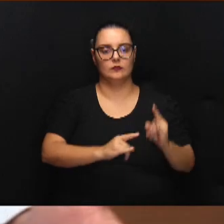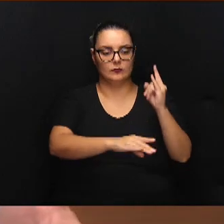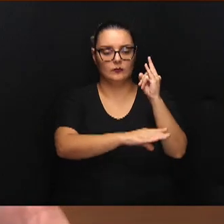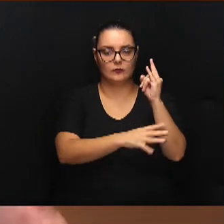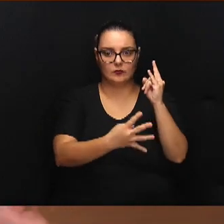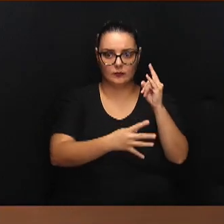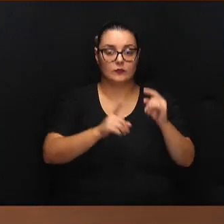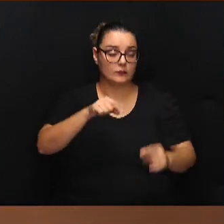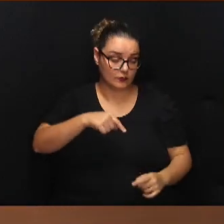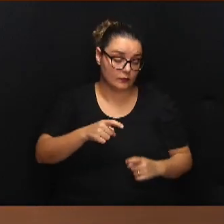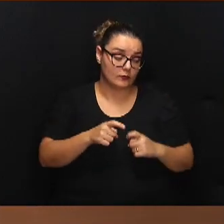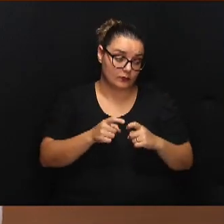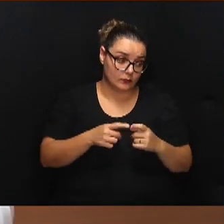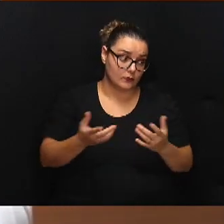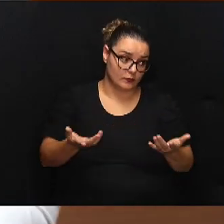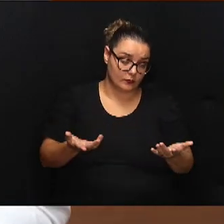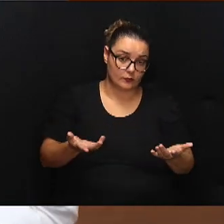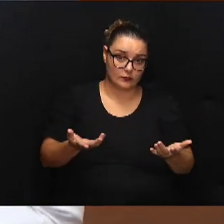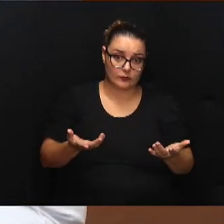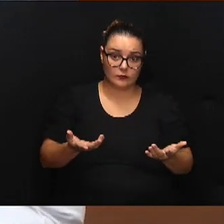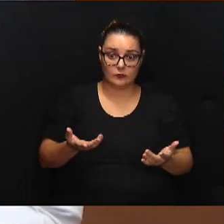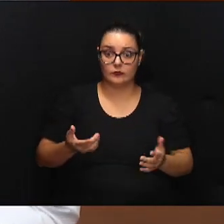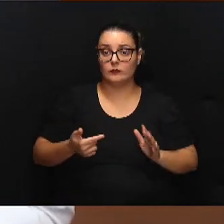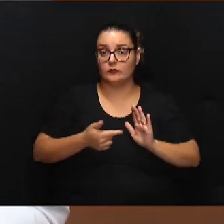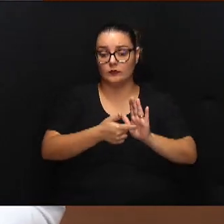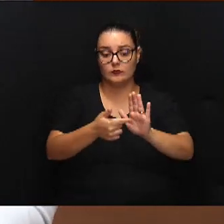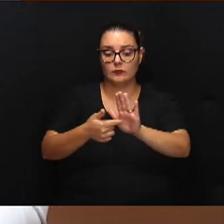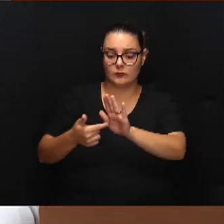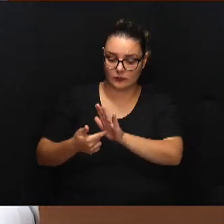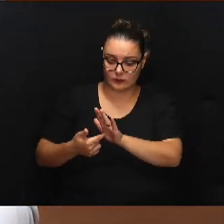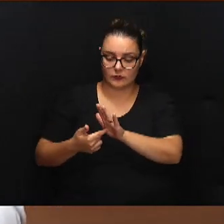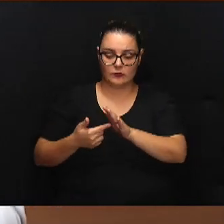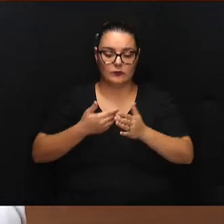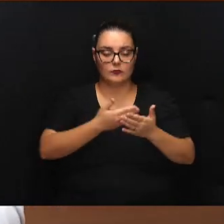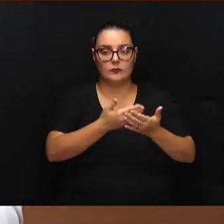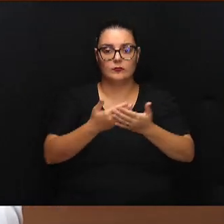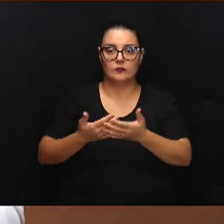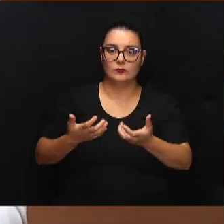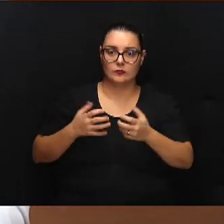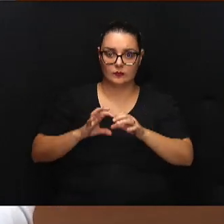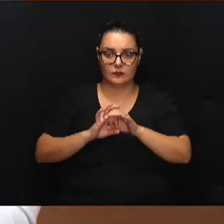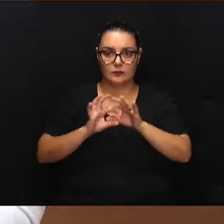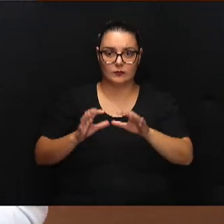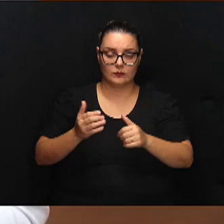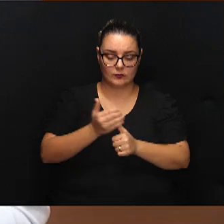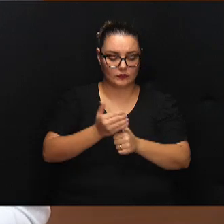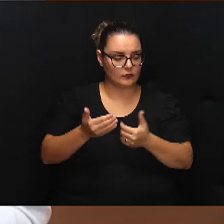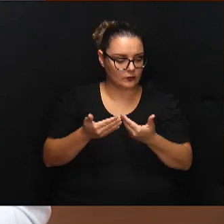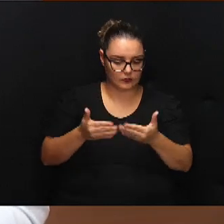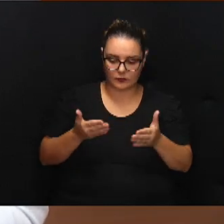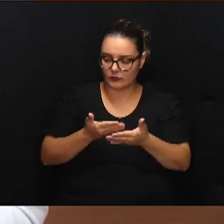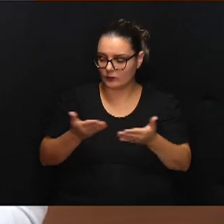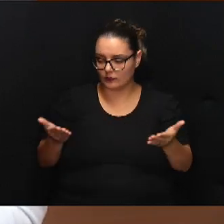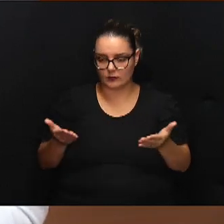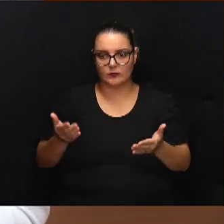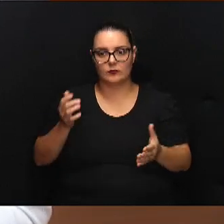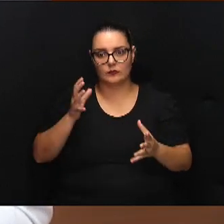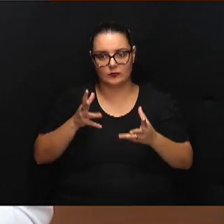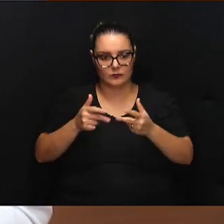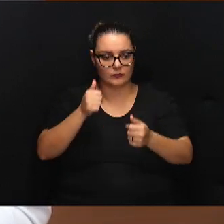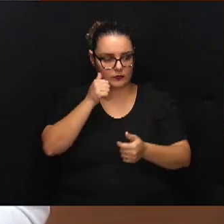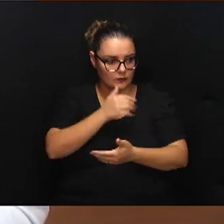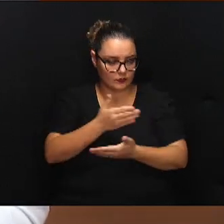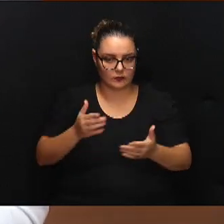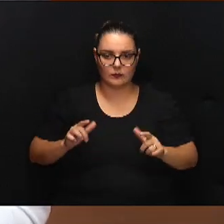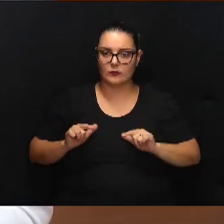Ele é médico, né? Então, a gente vai mostrar todo esse estudo. Eu quero deixar aqui o meu mandato à disposição de todas vocês. A